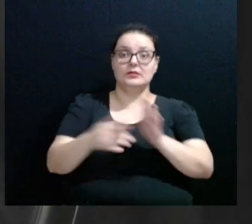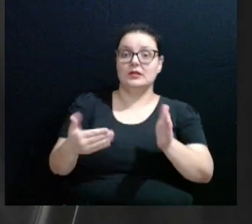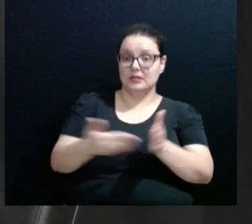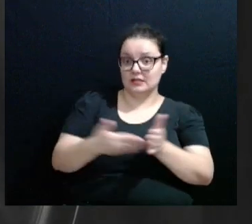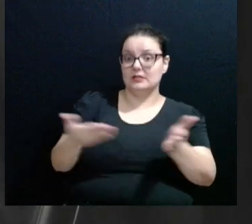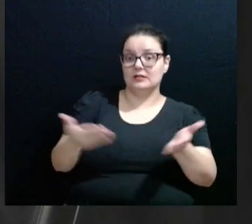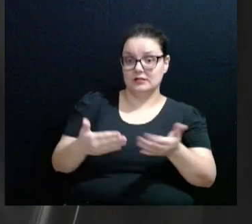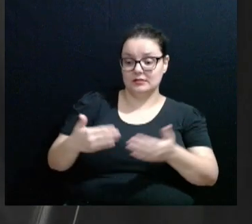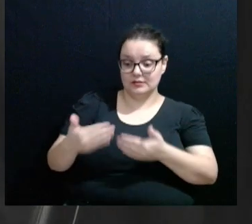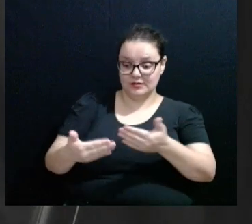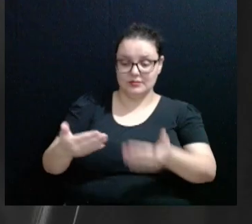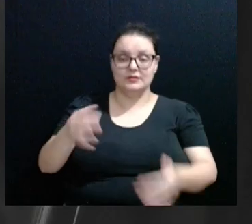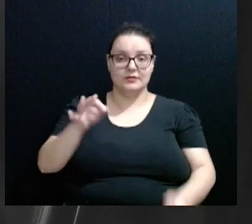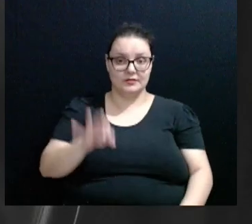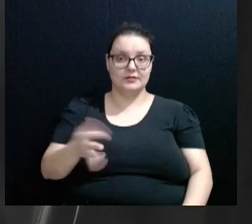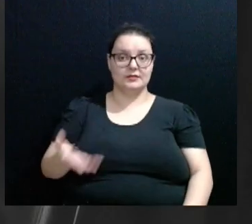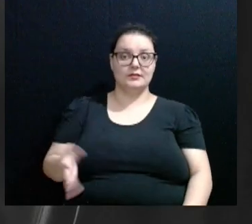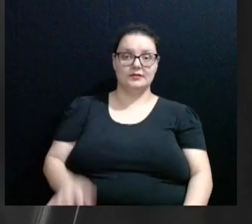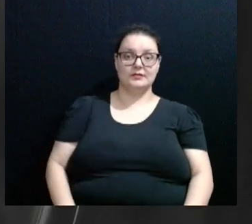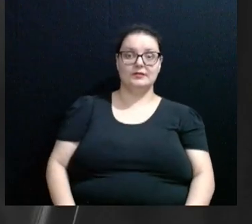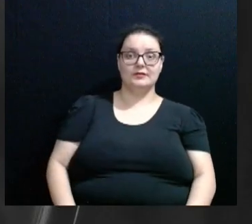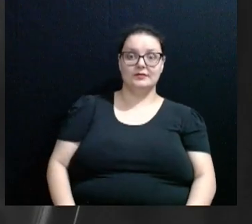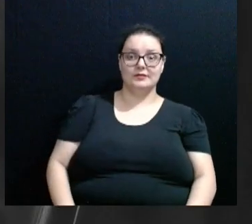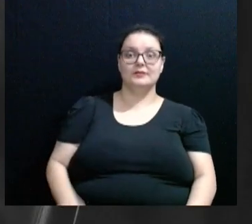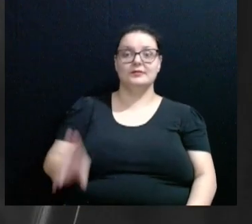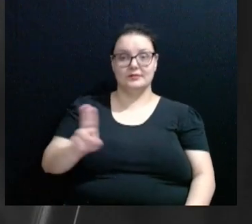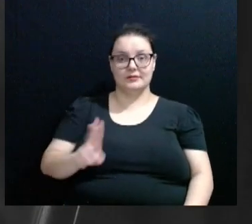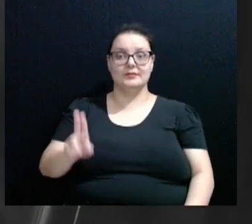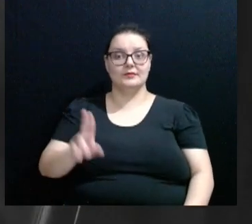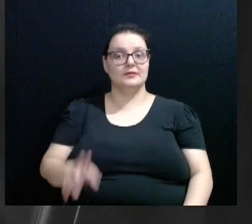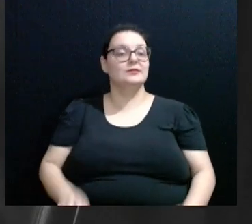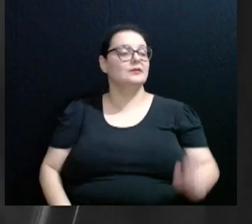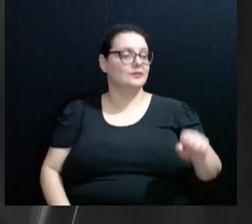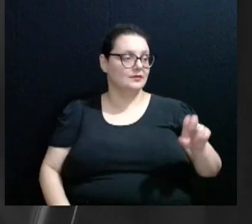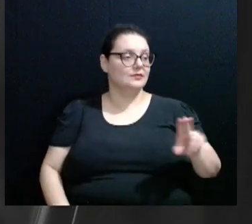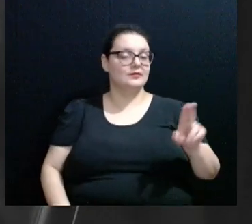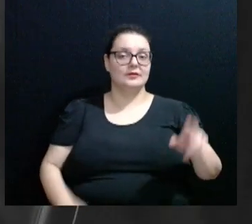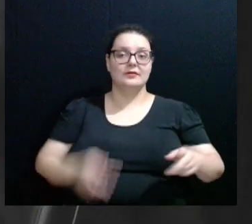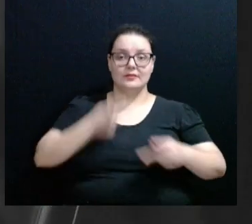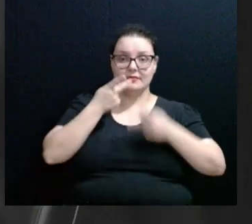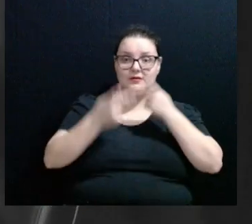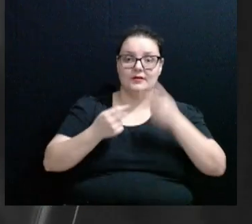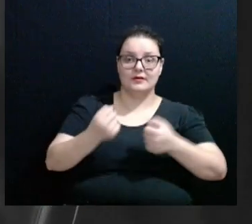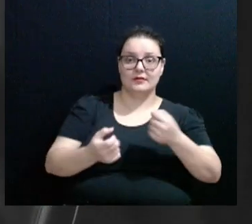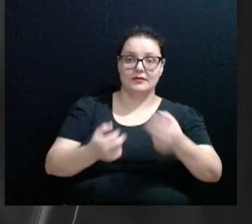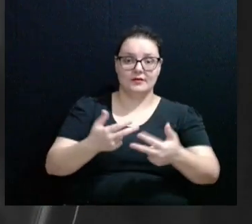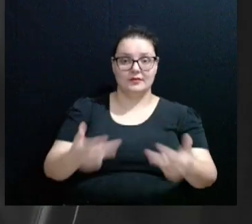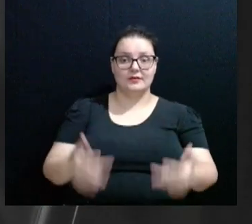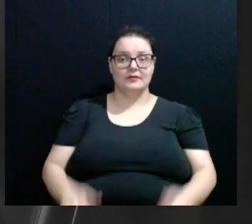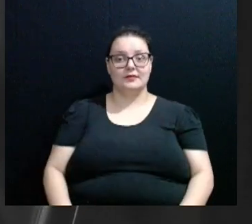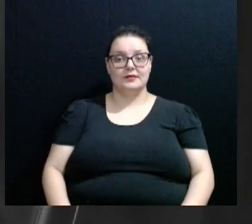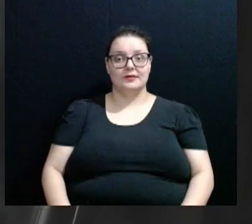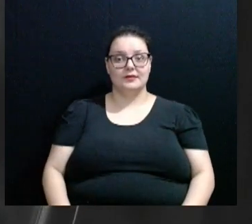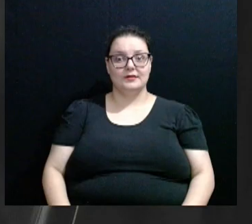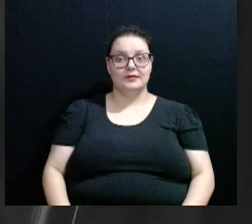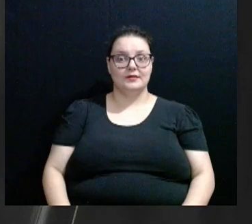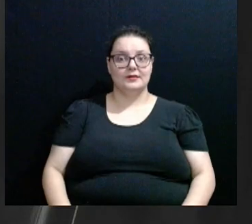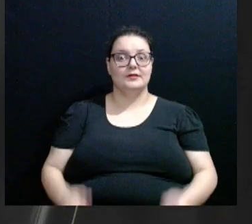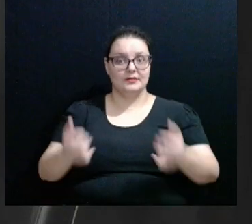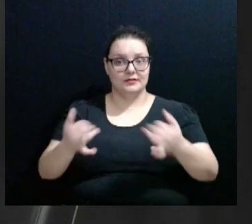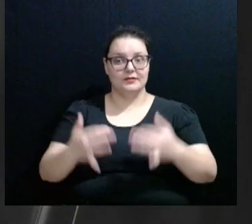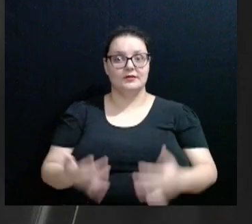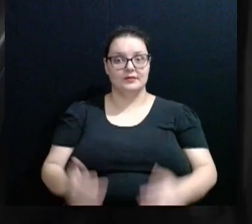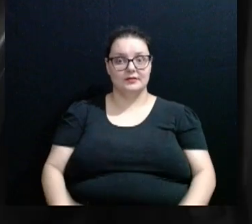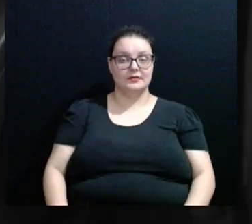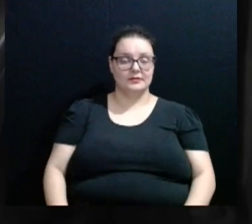estão em dia, estão em uso. Estão em uso, eu vou falar algumas delas aqui, aí você... a gente